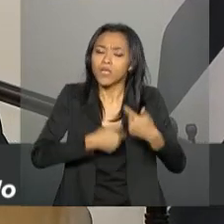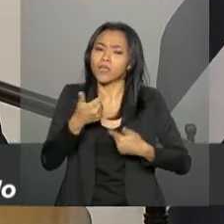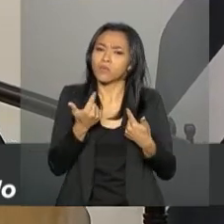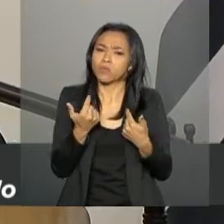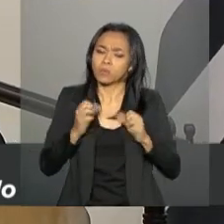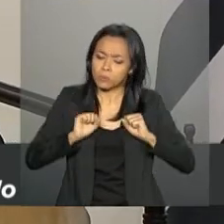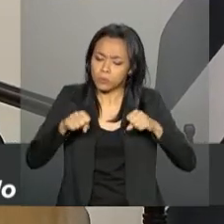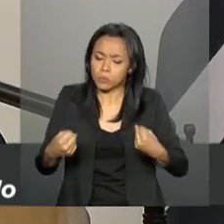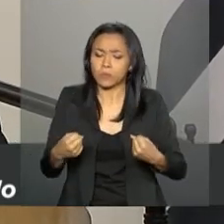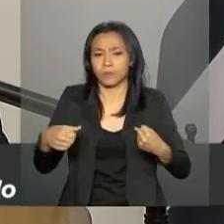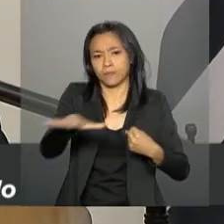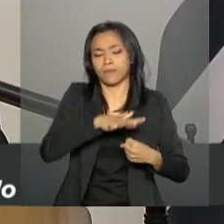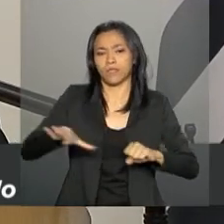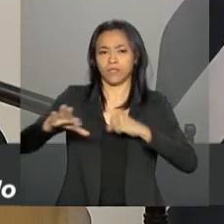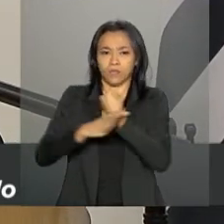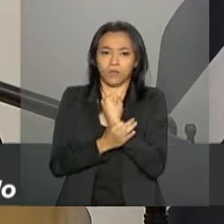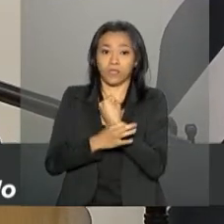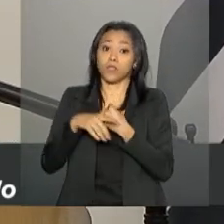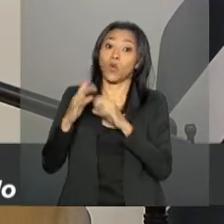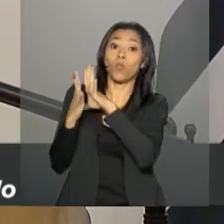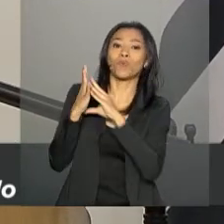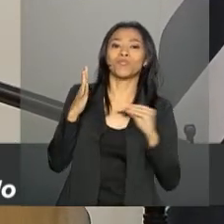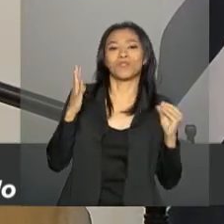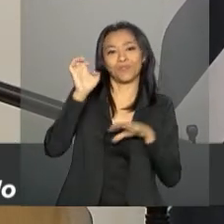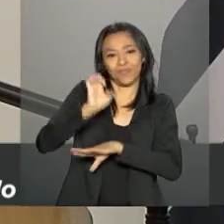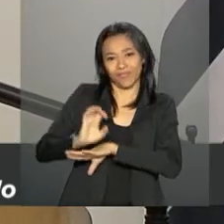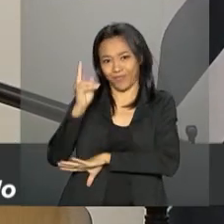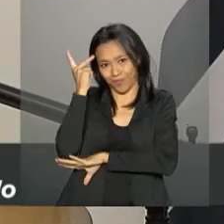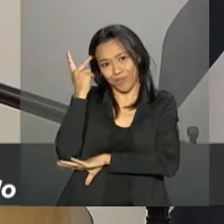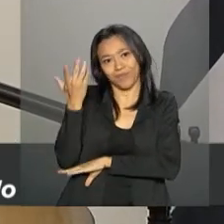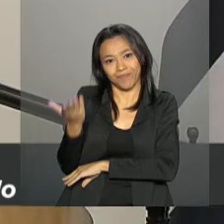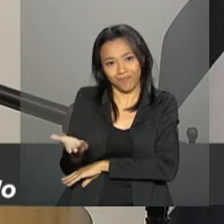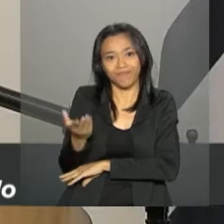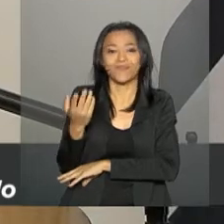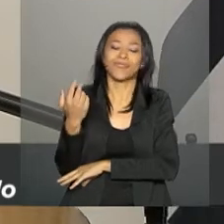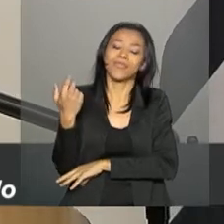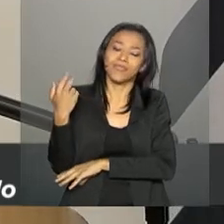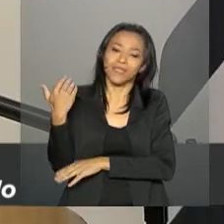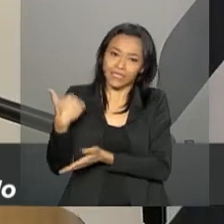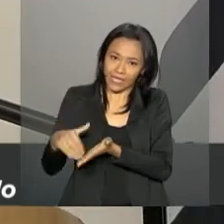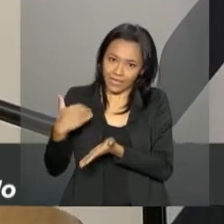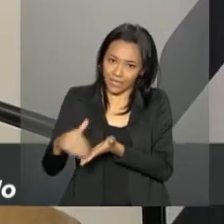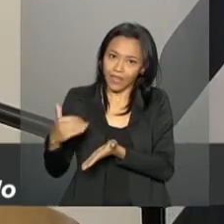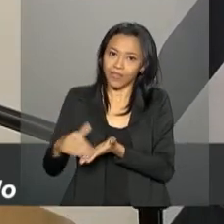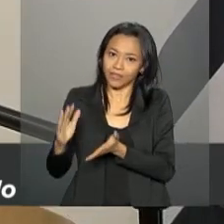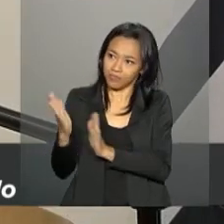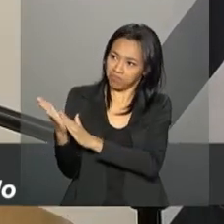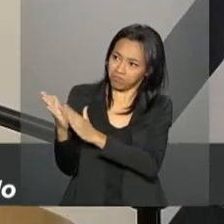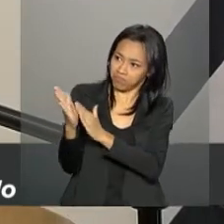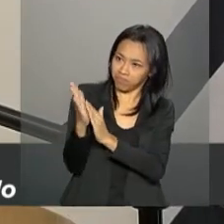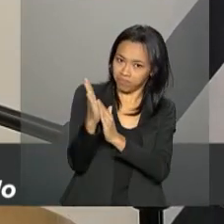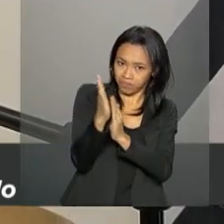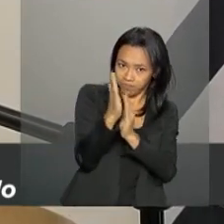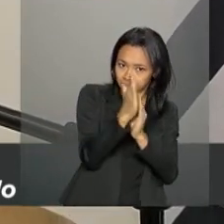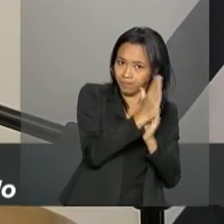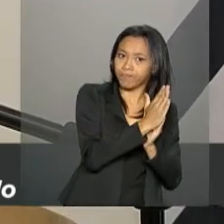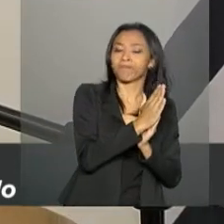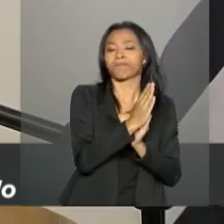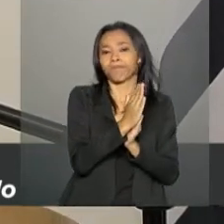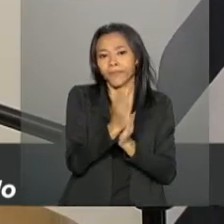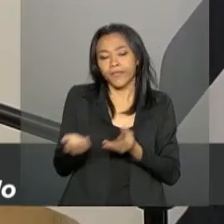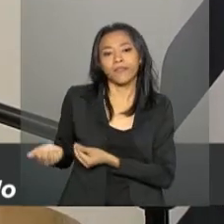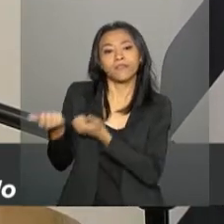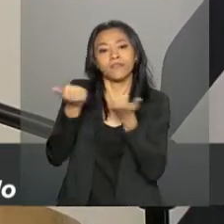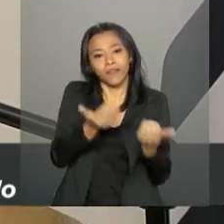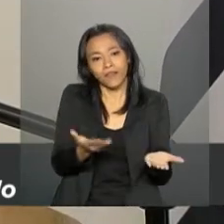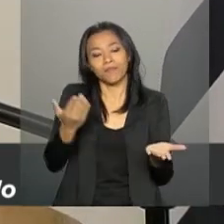pautados pelo exemplo que o Estado de São Paulo, e, no particular, os secretários, ora homenageados, deram ao Presidente da